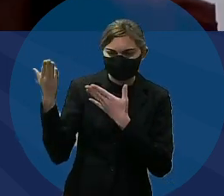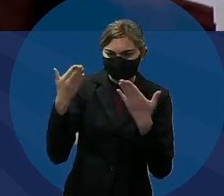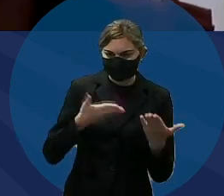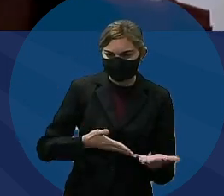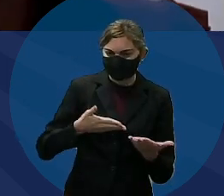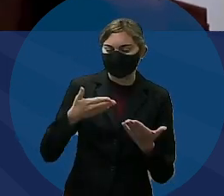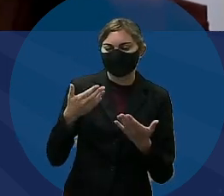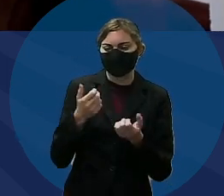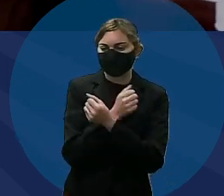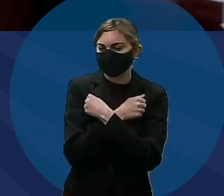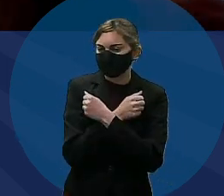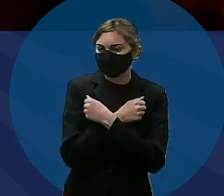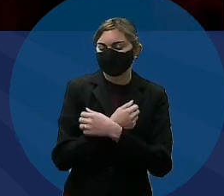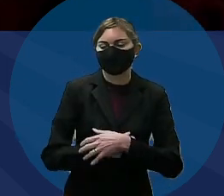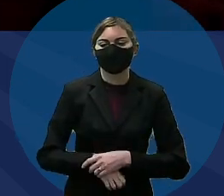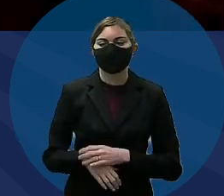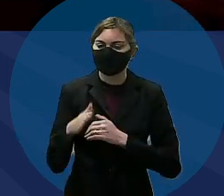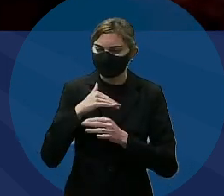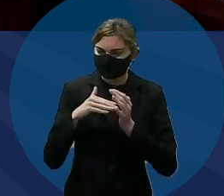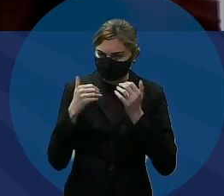abraço. Olá, tudo bem?